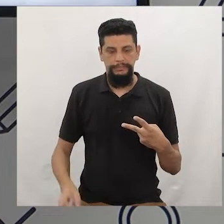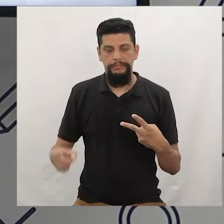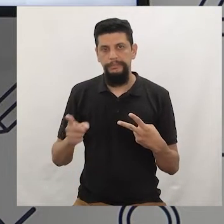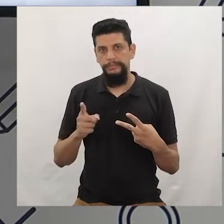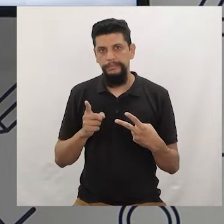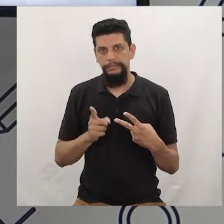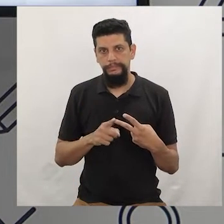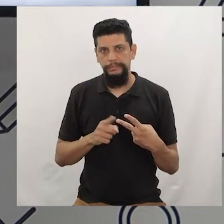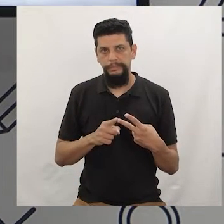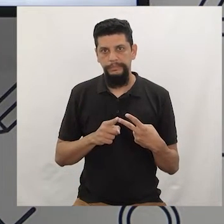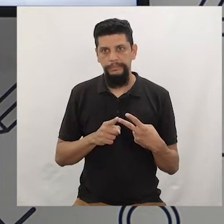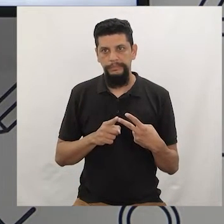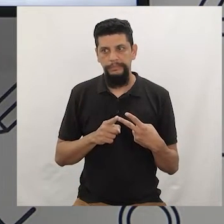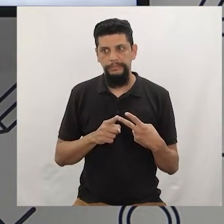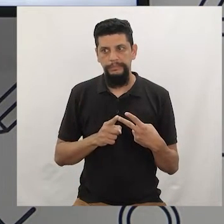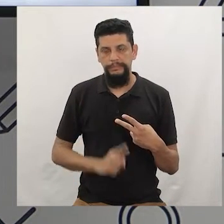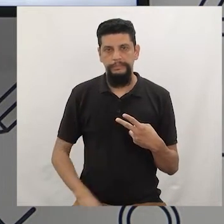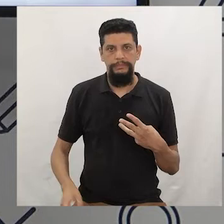Uma,